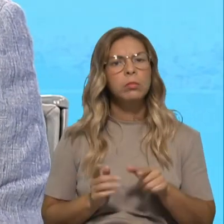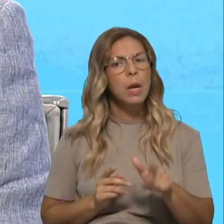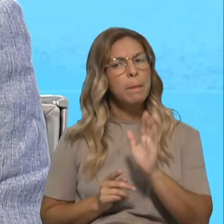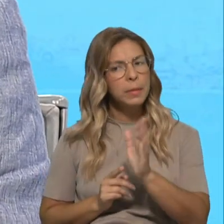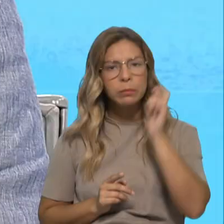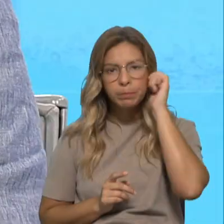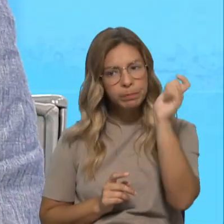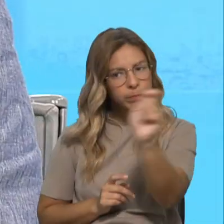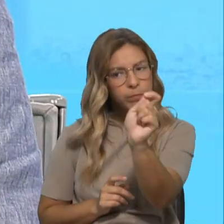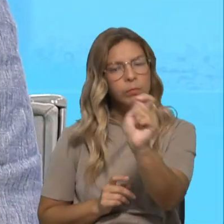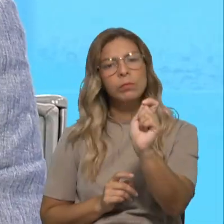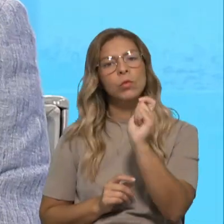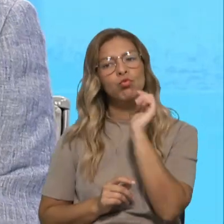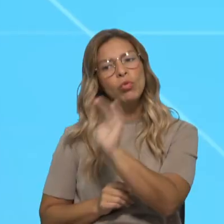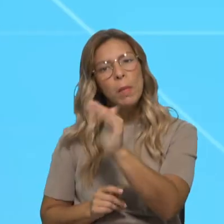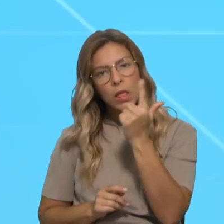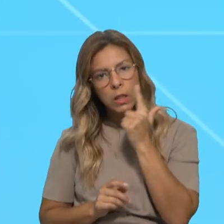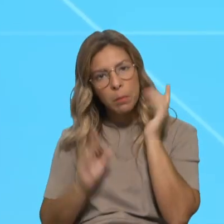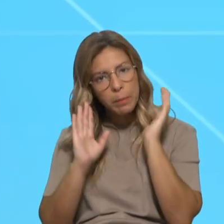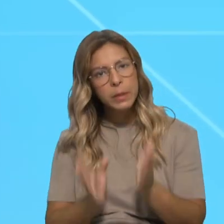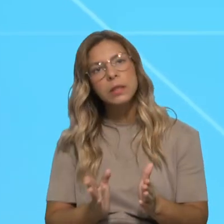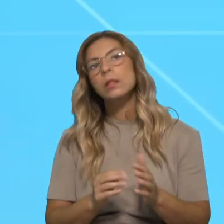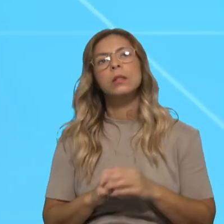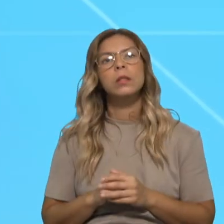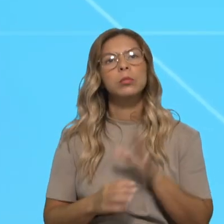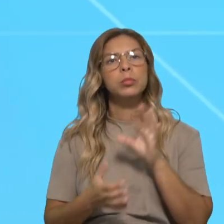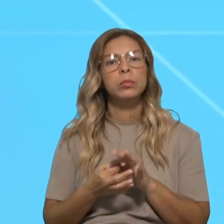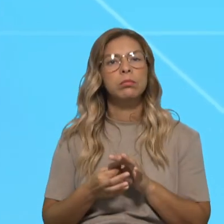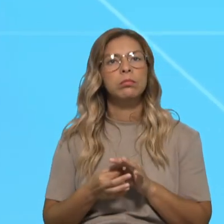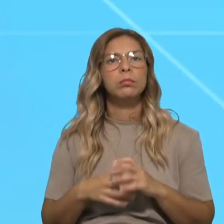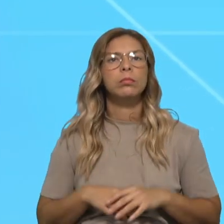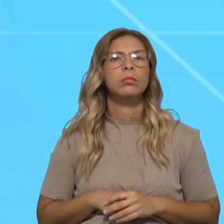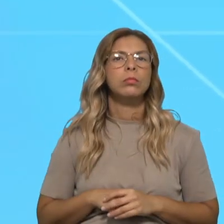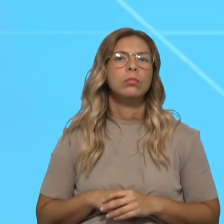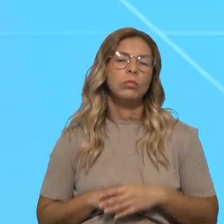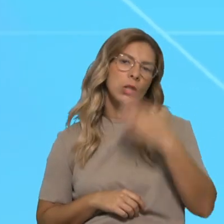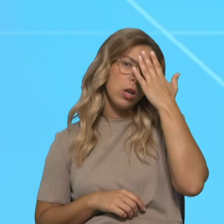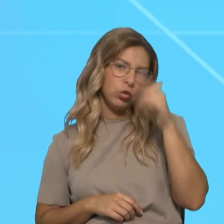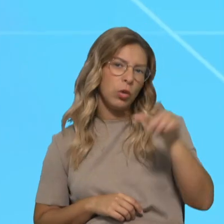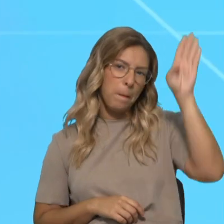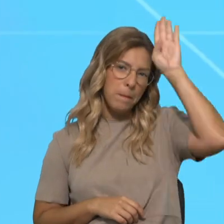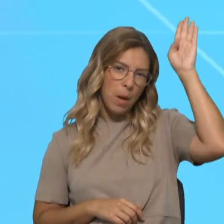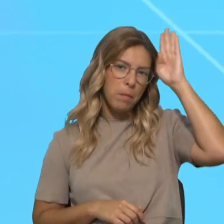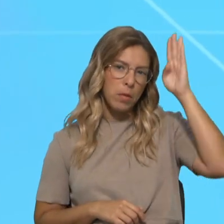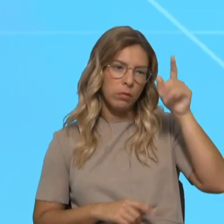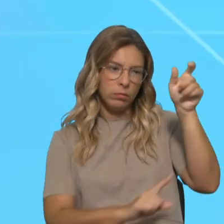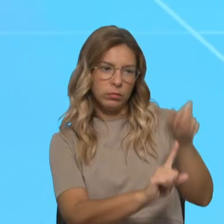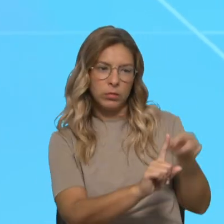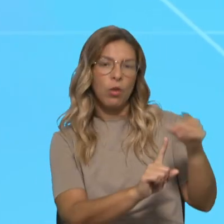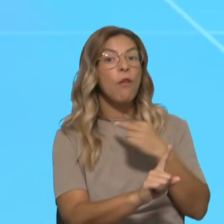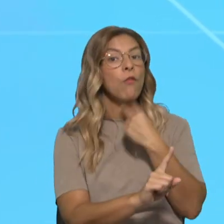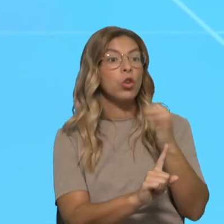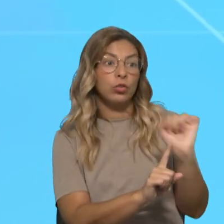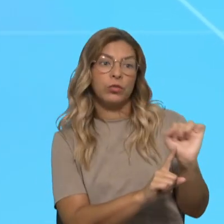Não é? E se viesse uma do Santo Padre, isso seria muito bom. E acha que o Papa tem a sua voz